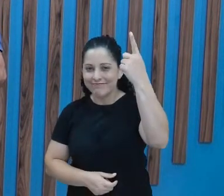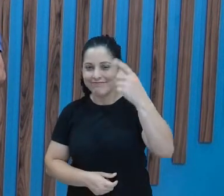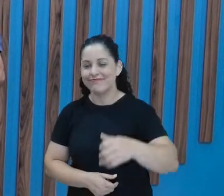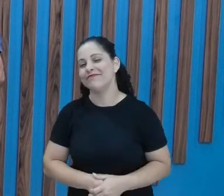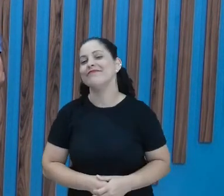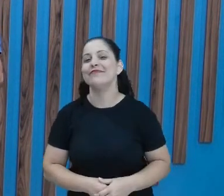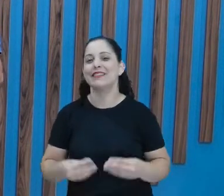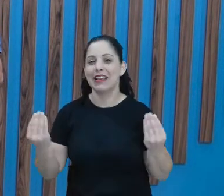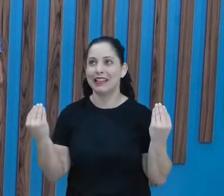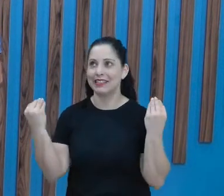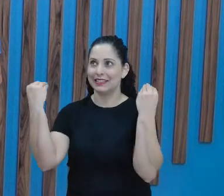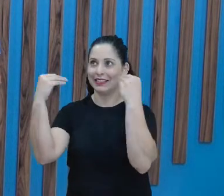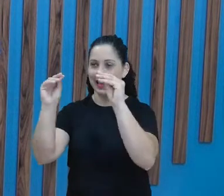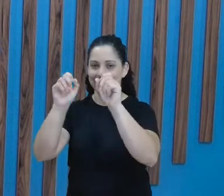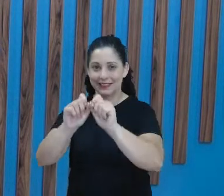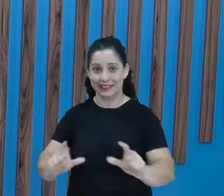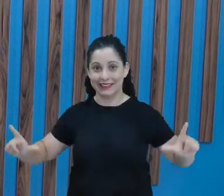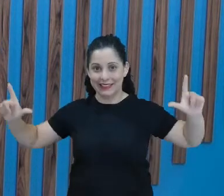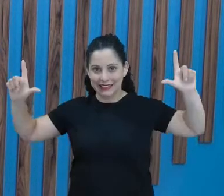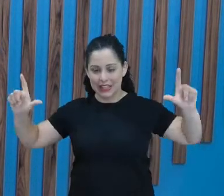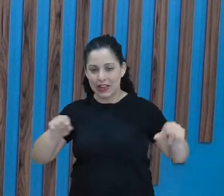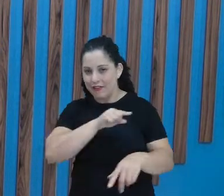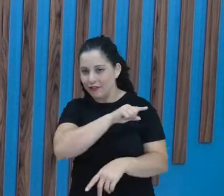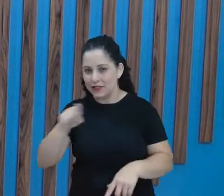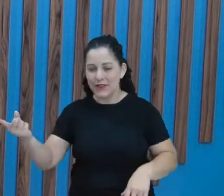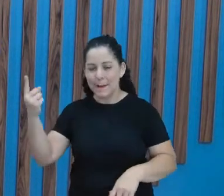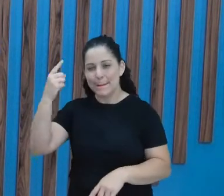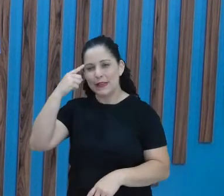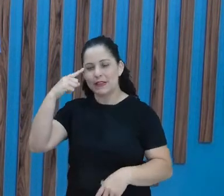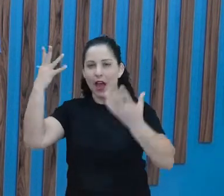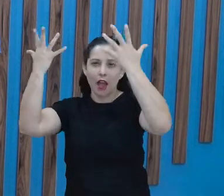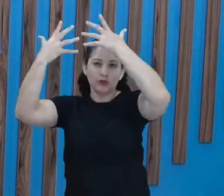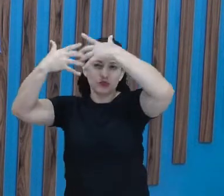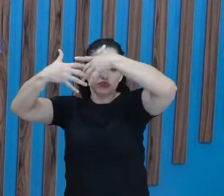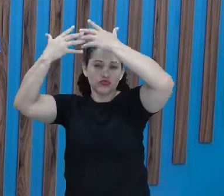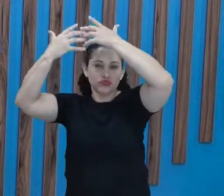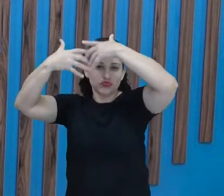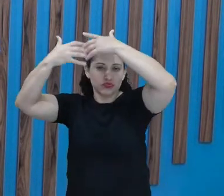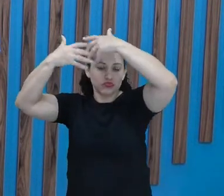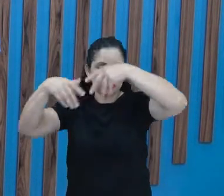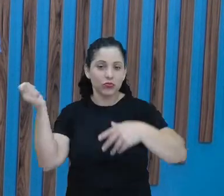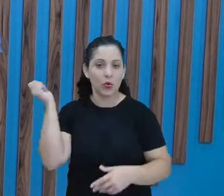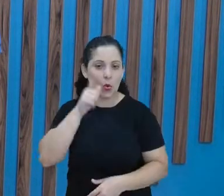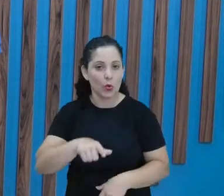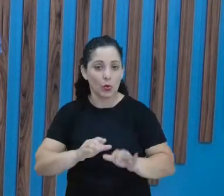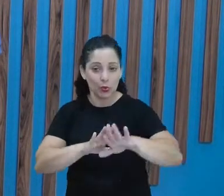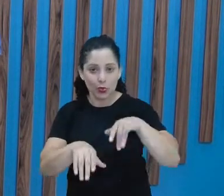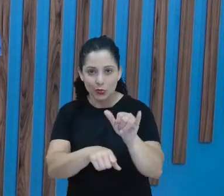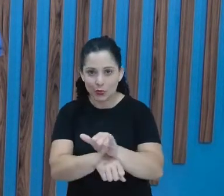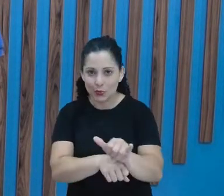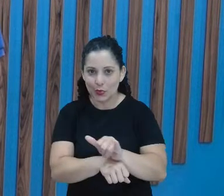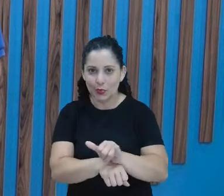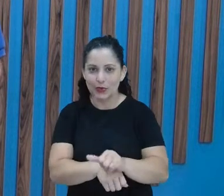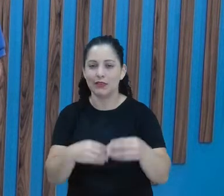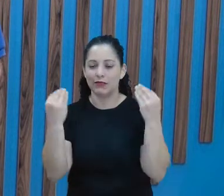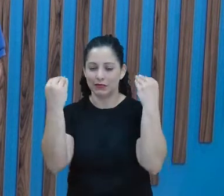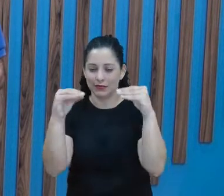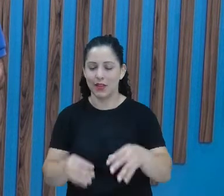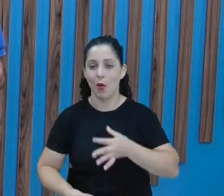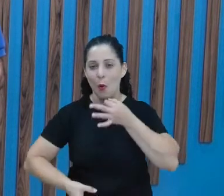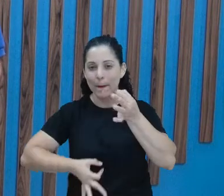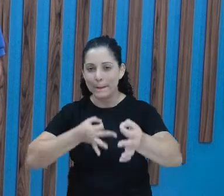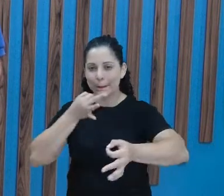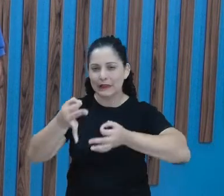colocar na tela cheia, você vai pensar um pouco. E aí, se você estiver no YouTube, você vai colocar nos comentários.